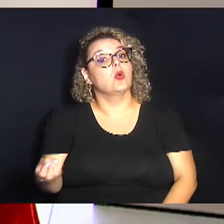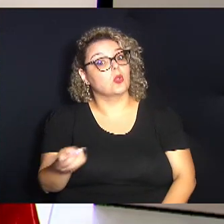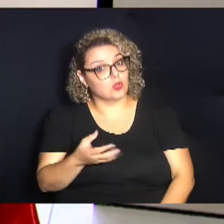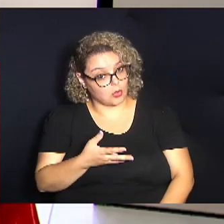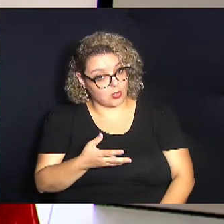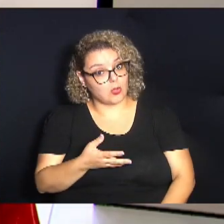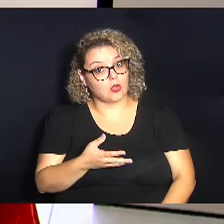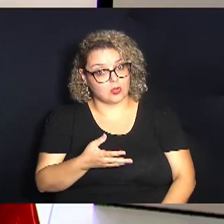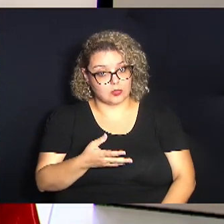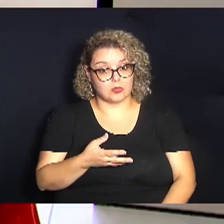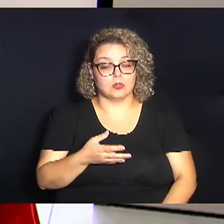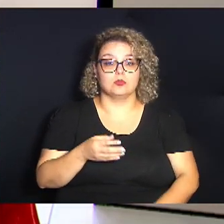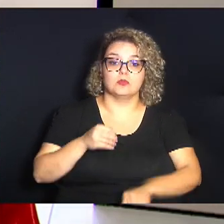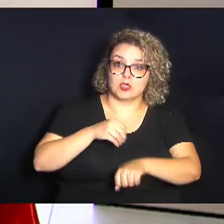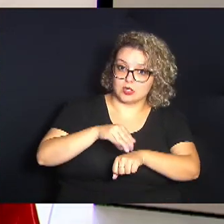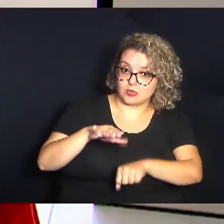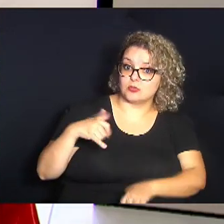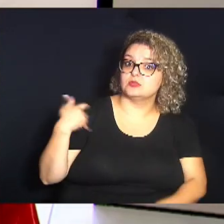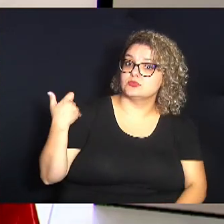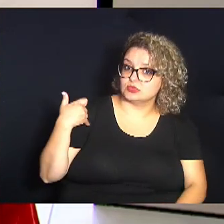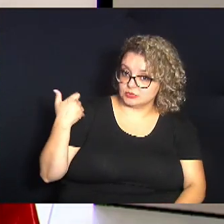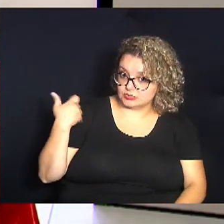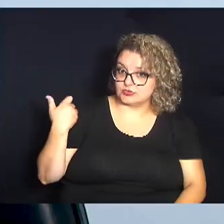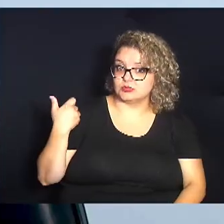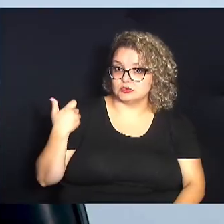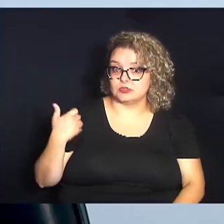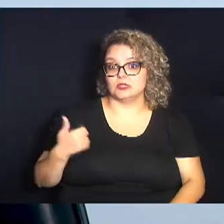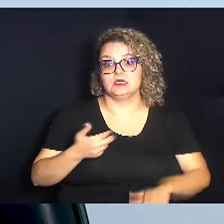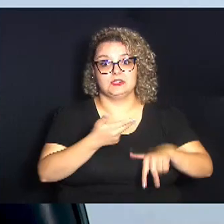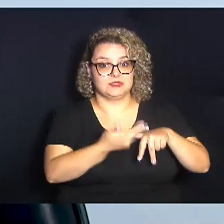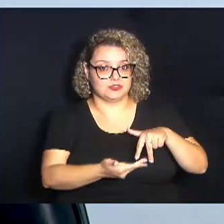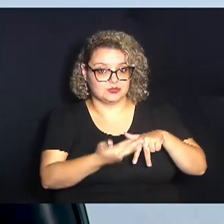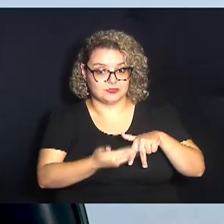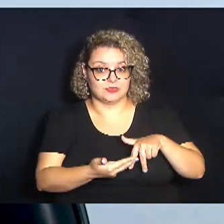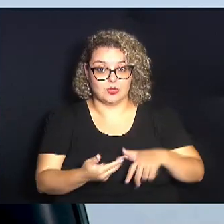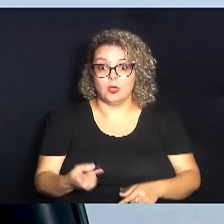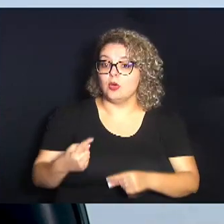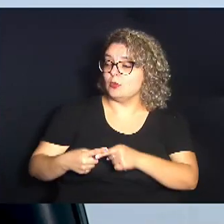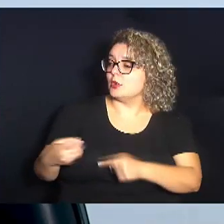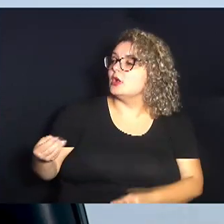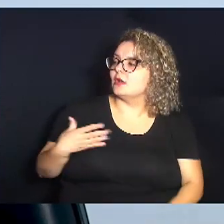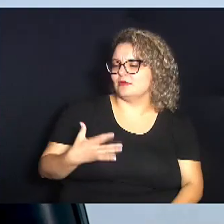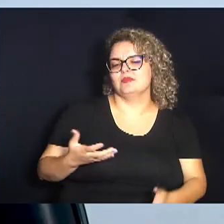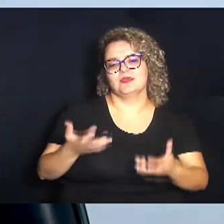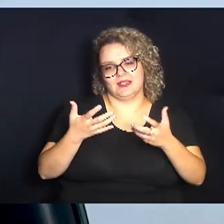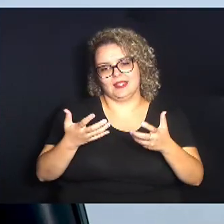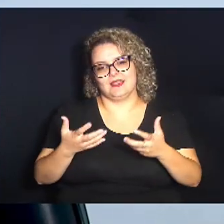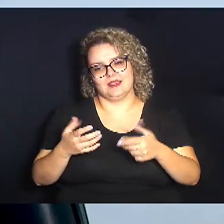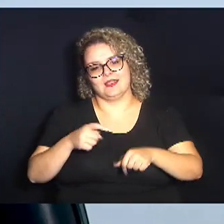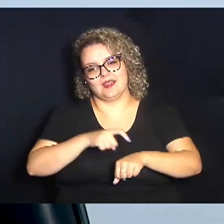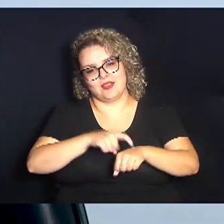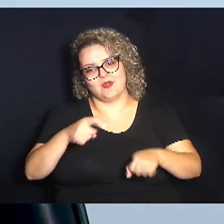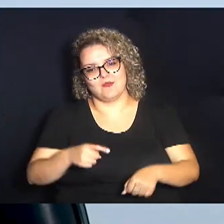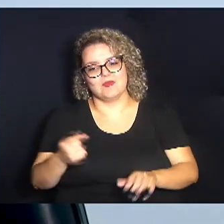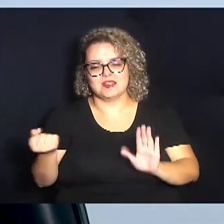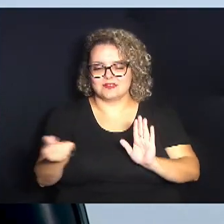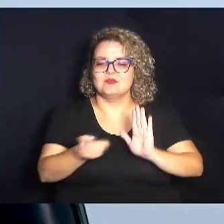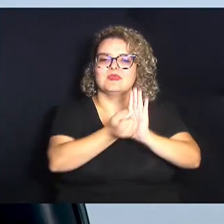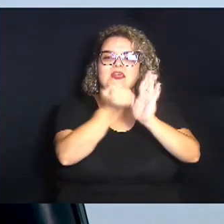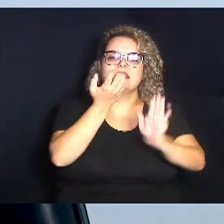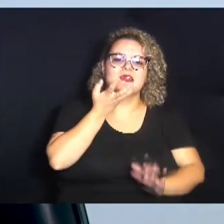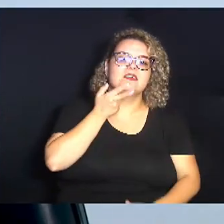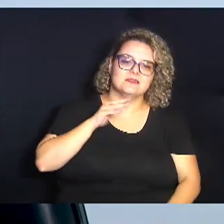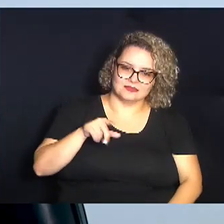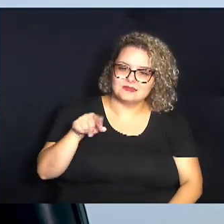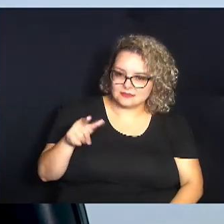e com indicação da idade e do sexo. Por que novos? Porque a gente quer criar momentos inesquecíveis para essas crianças,